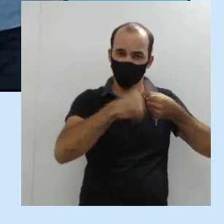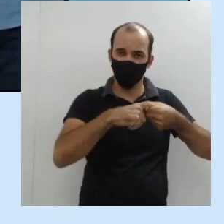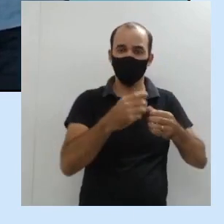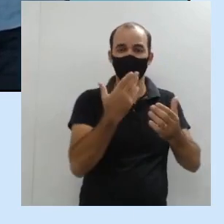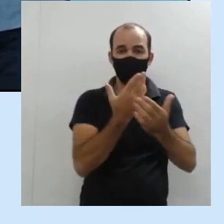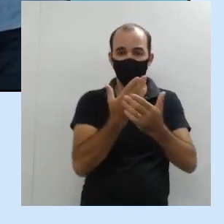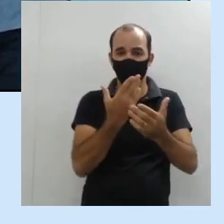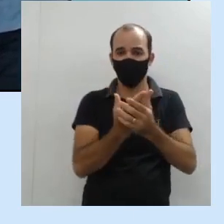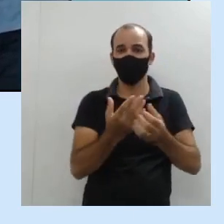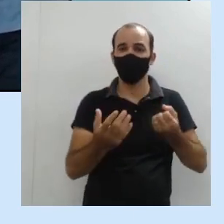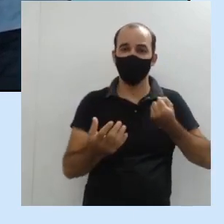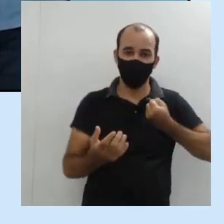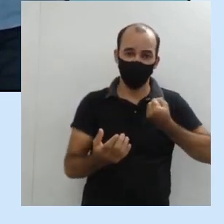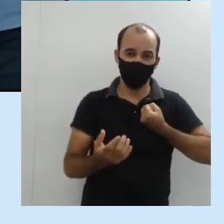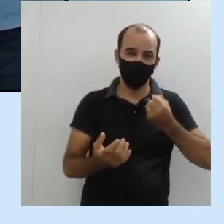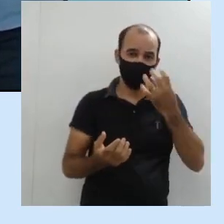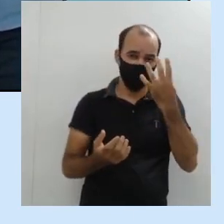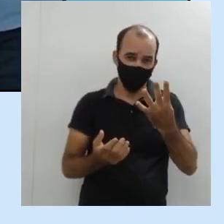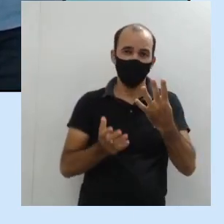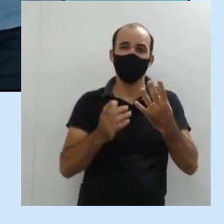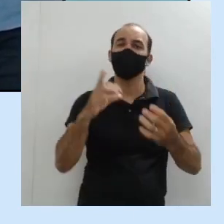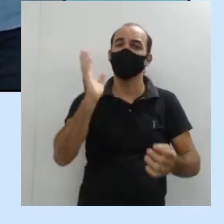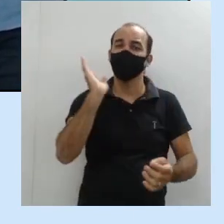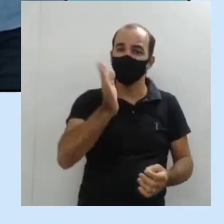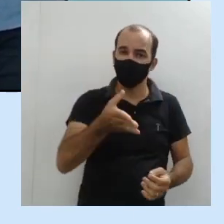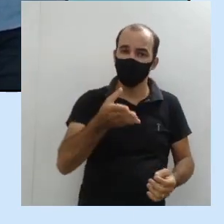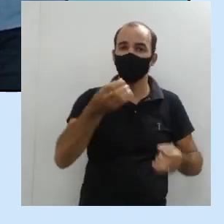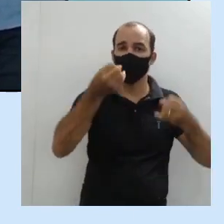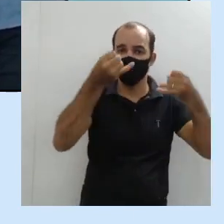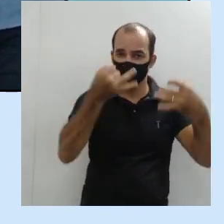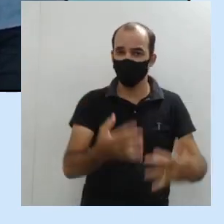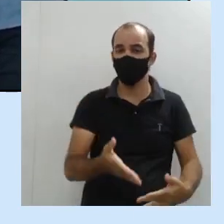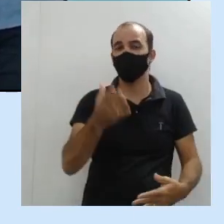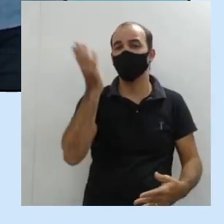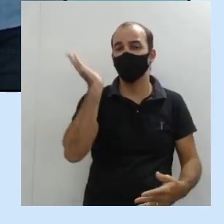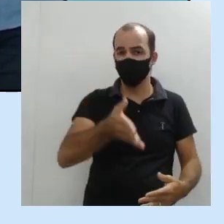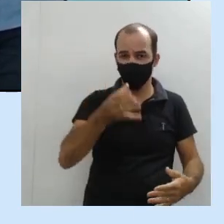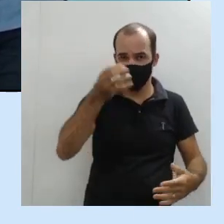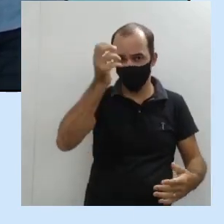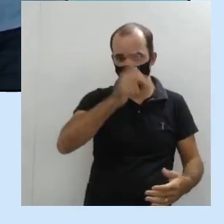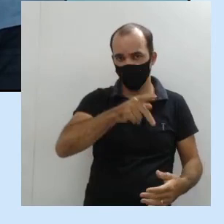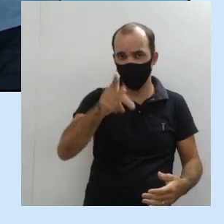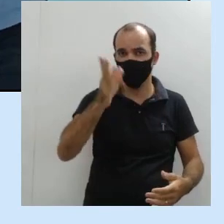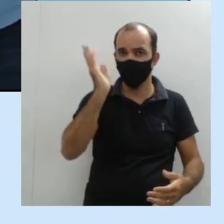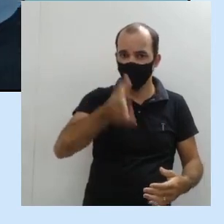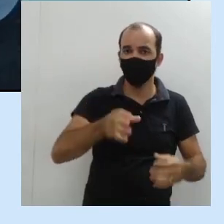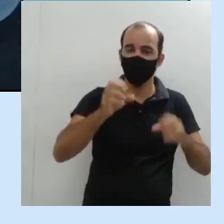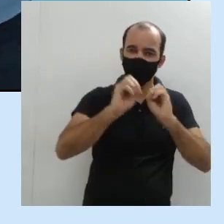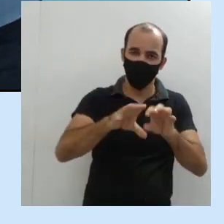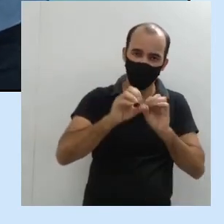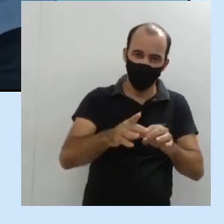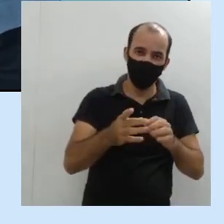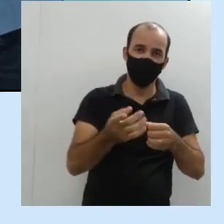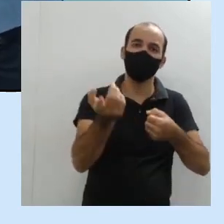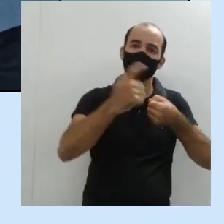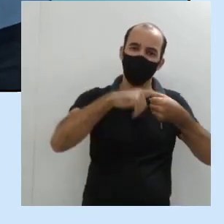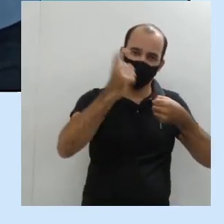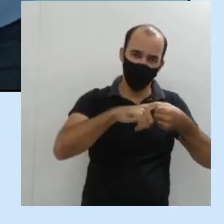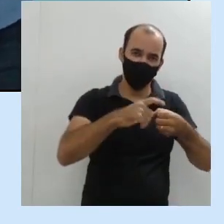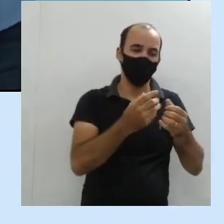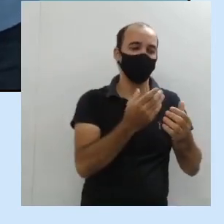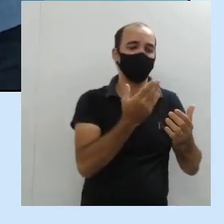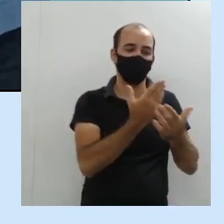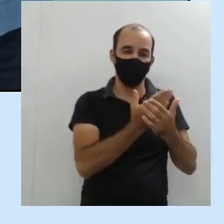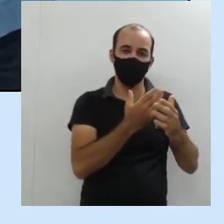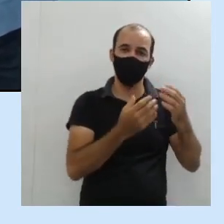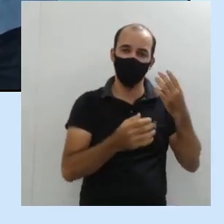questão da cosmovisão e como os filósofos pré-socráticos a viam, ok? Então, esse estudo em relação